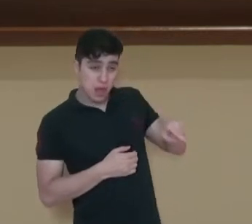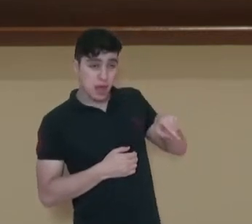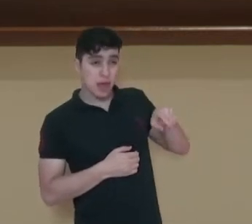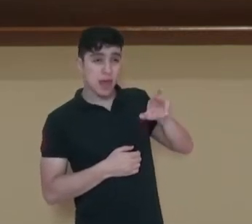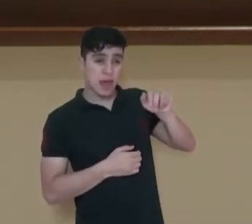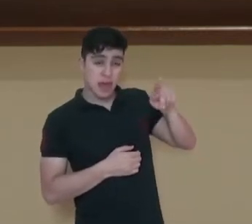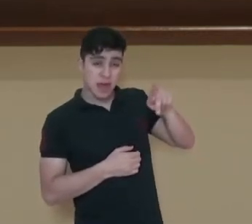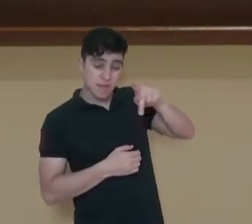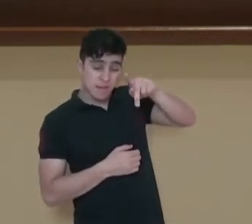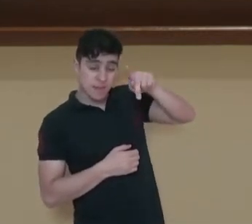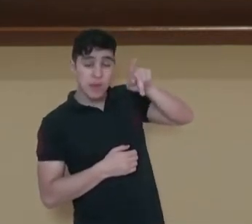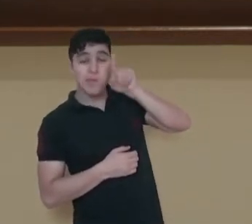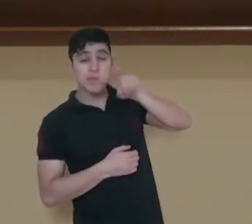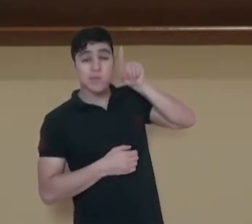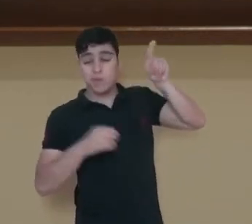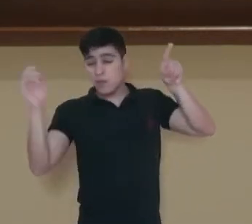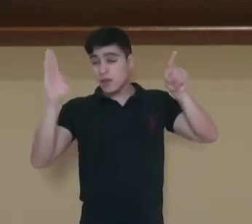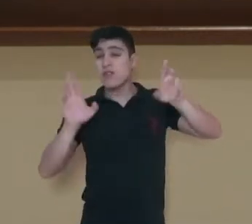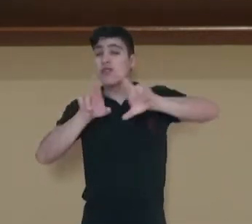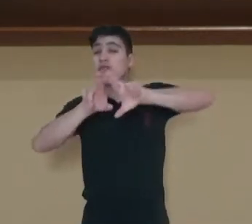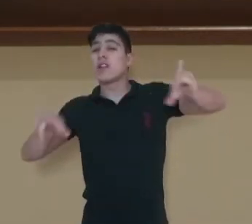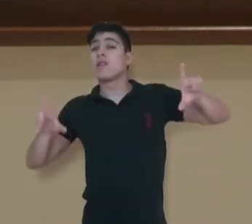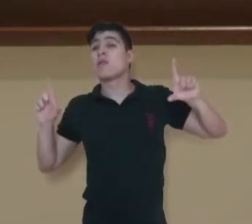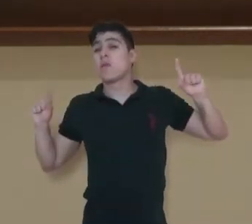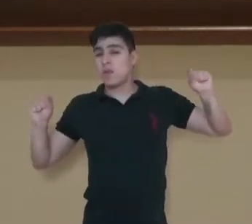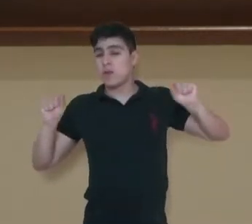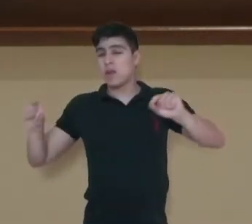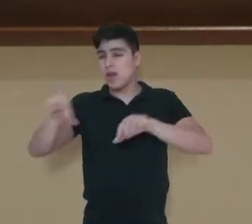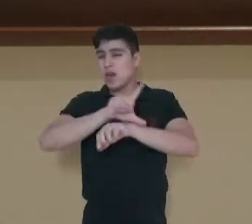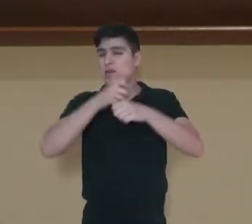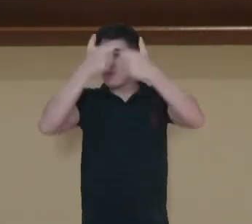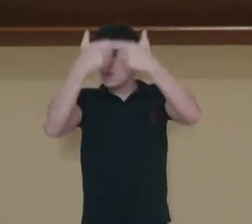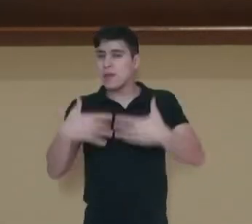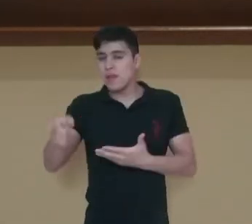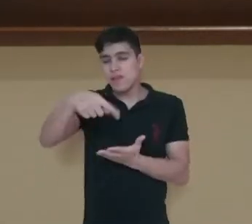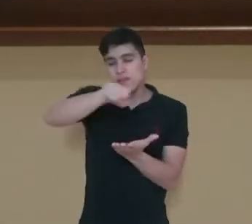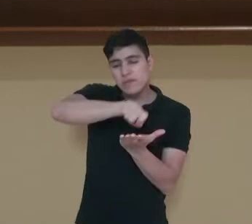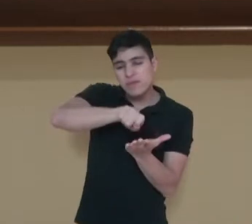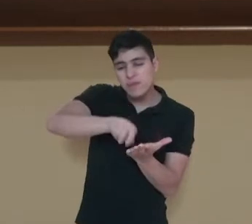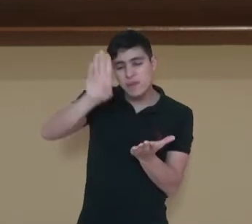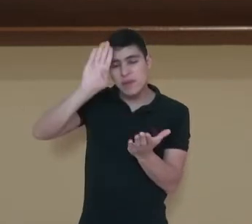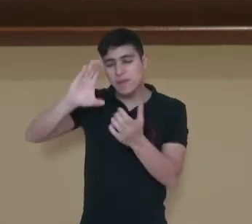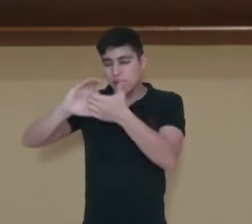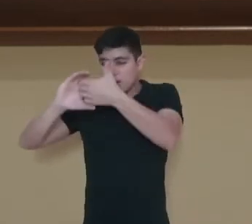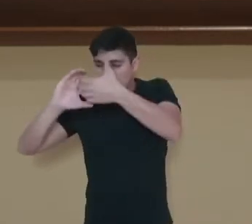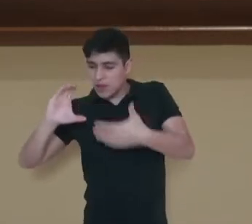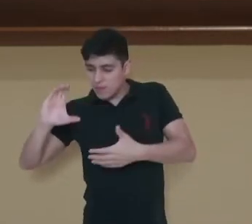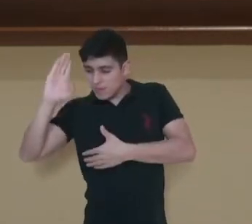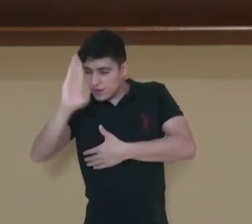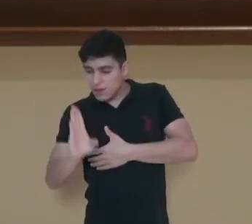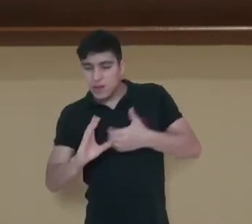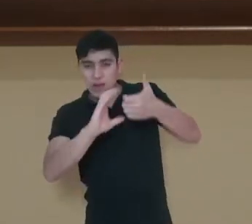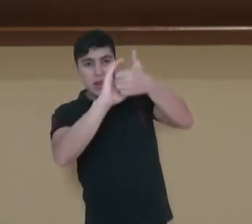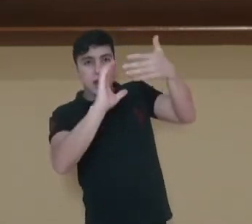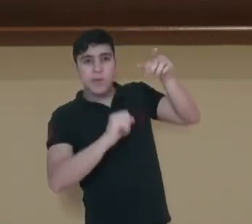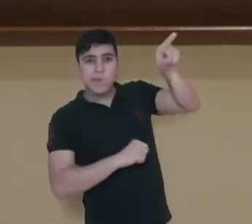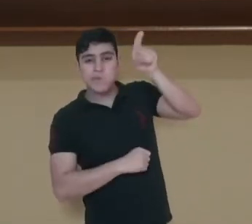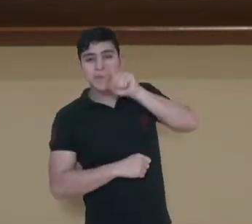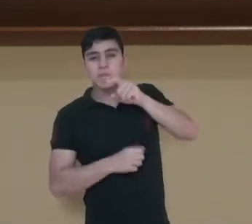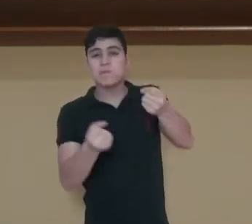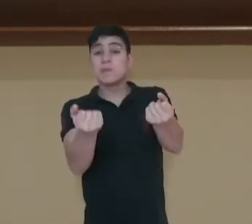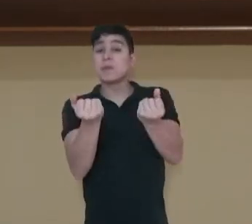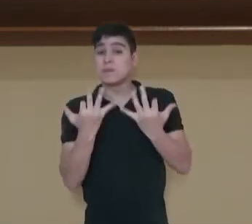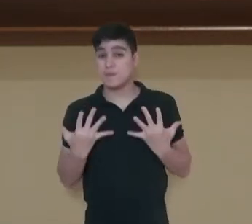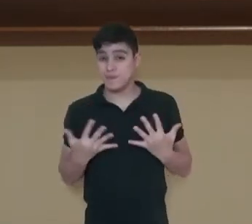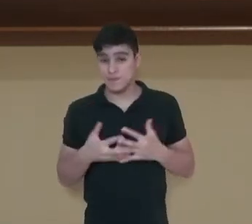Estados Unidos para o rap brasileiro? Acabei de comentar com vocês. Fale para mim qual a principal característica entre o rap dos Estados Unidos e do Brasil. Escreve para mim, estou